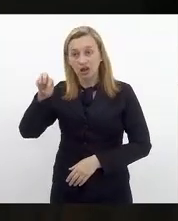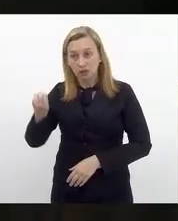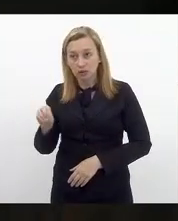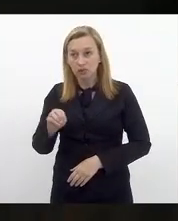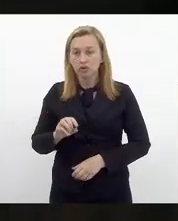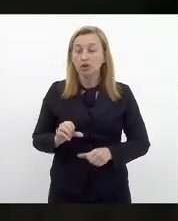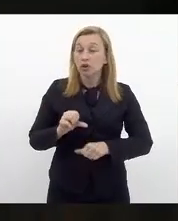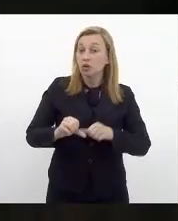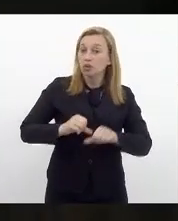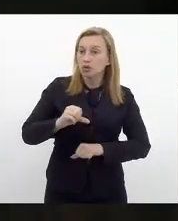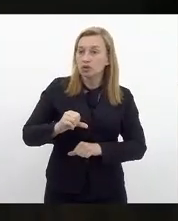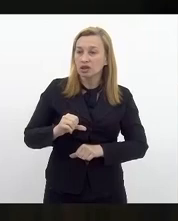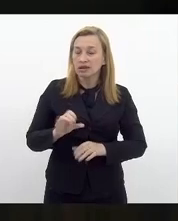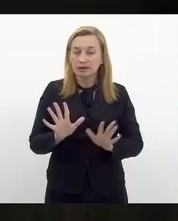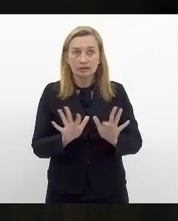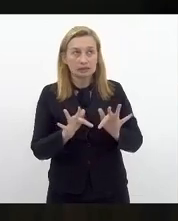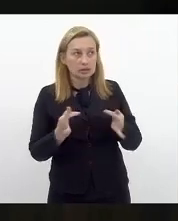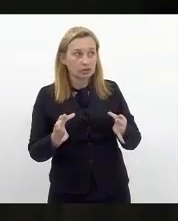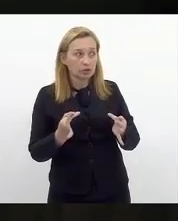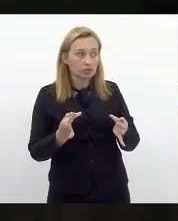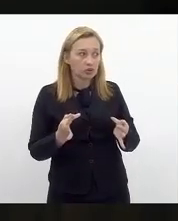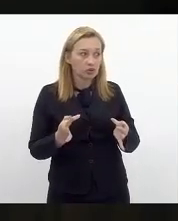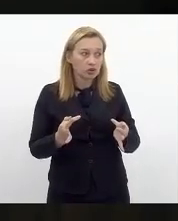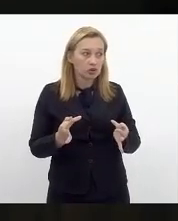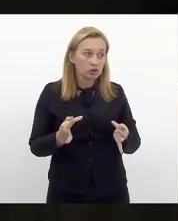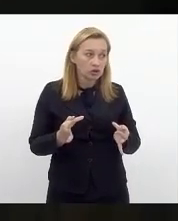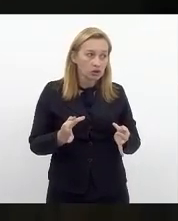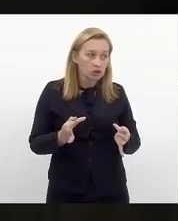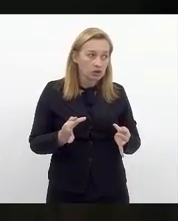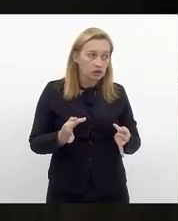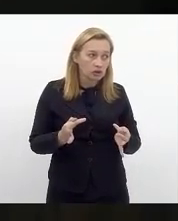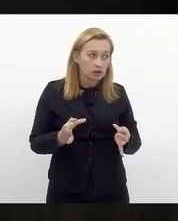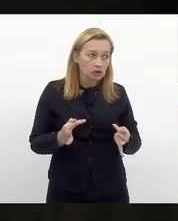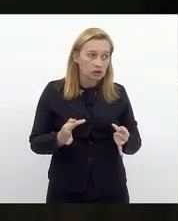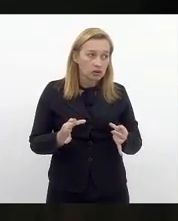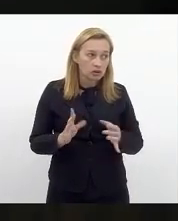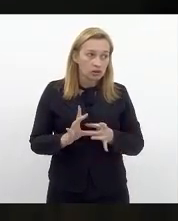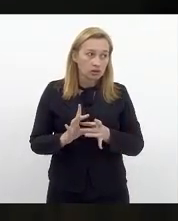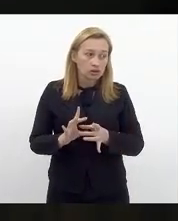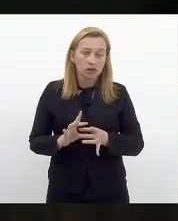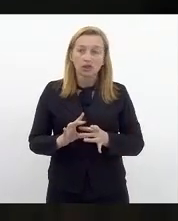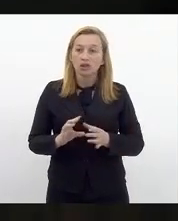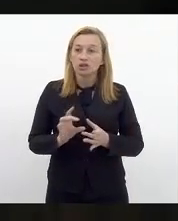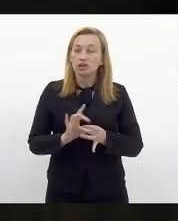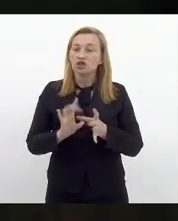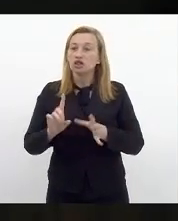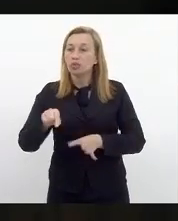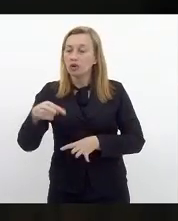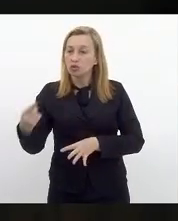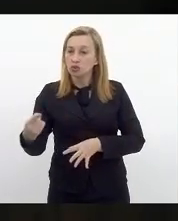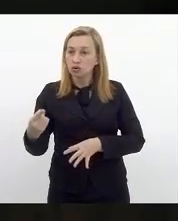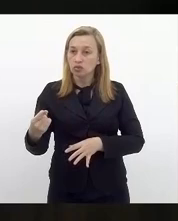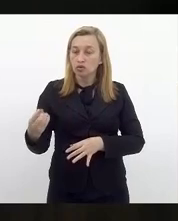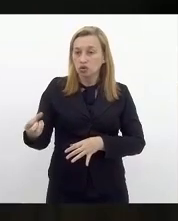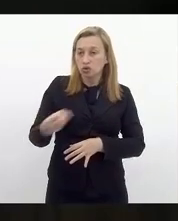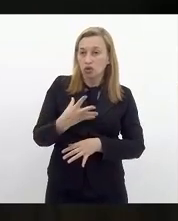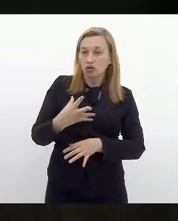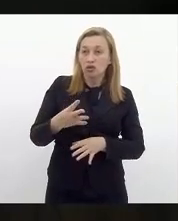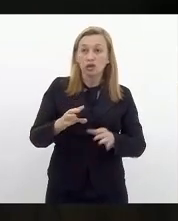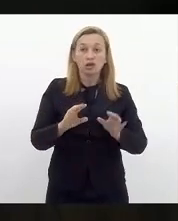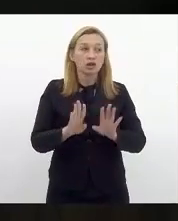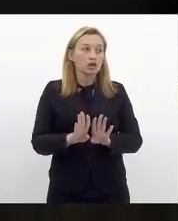ao contrário de simplesmente extinguiram o treino para os próximos queria se uma janela com bem detectado nos polos